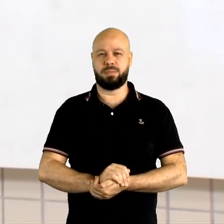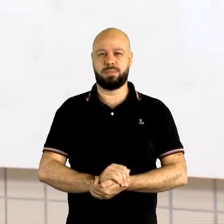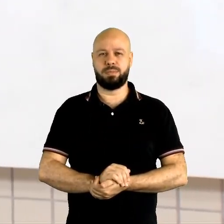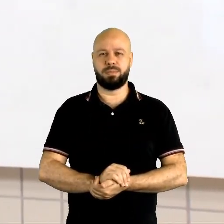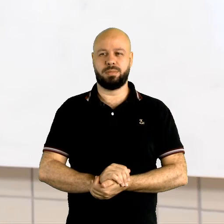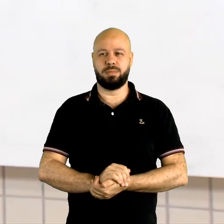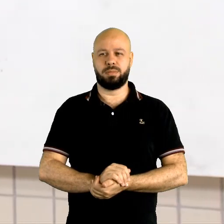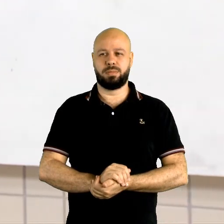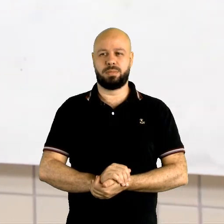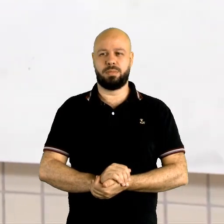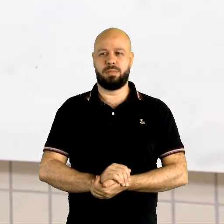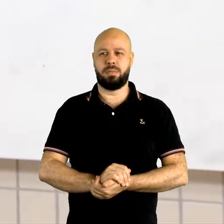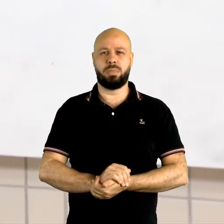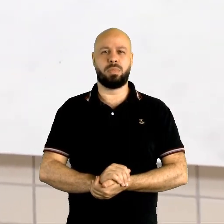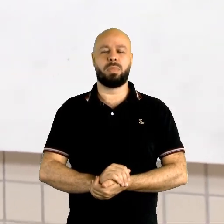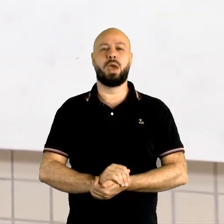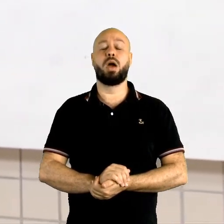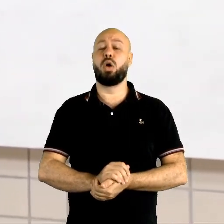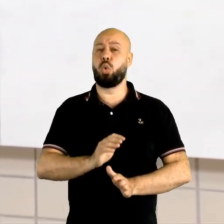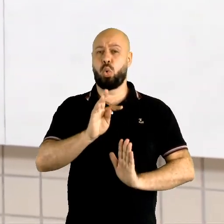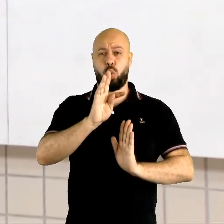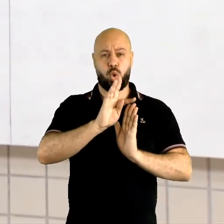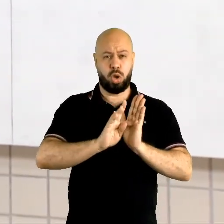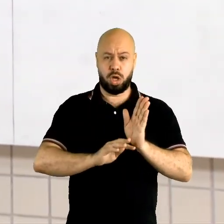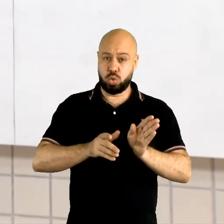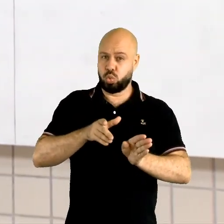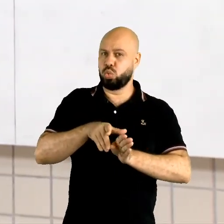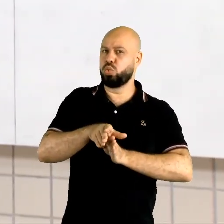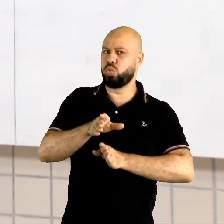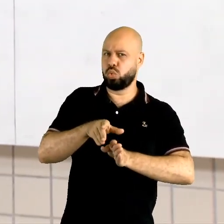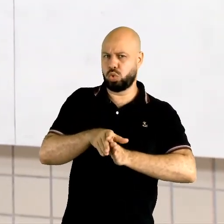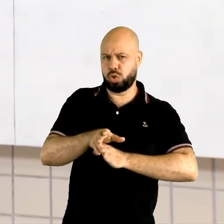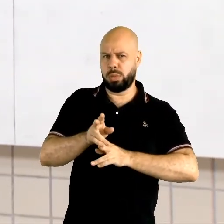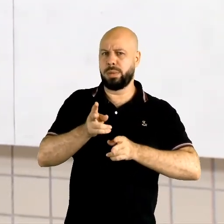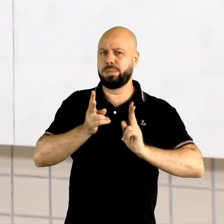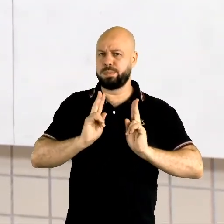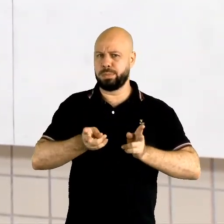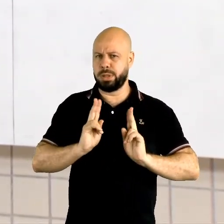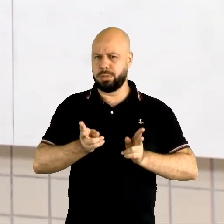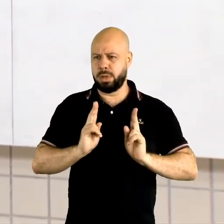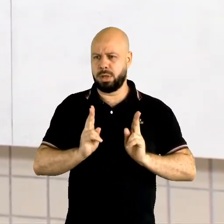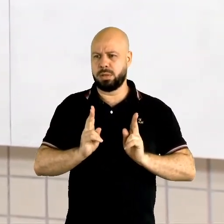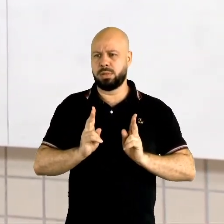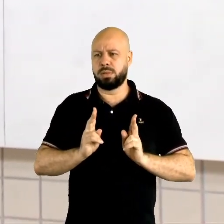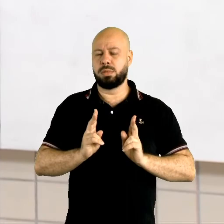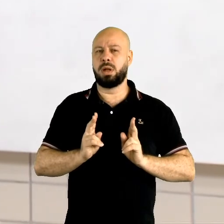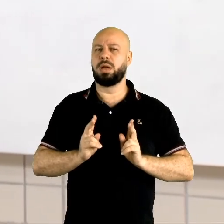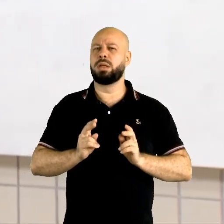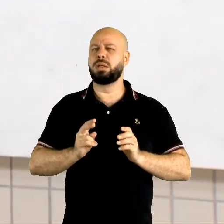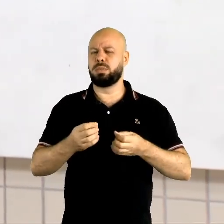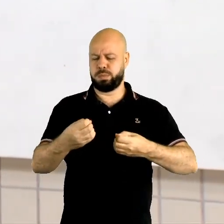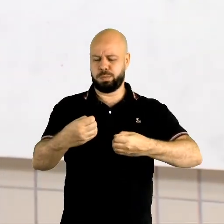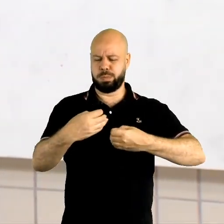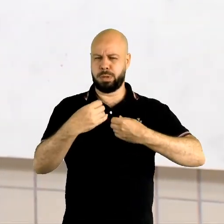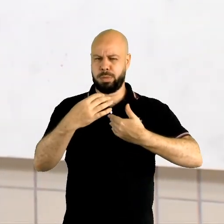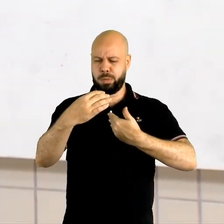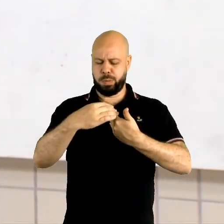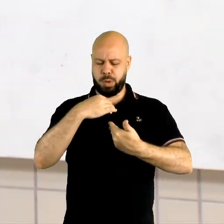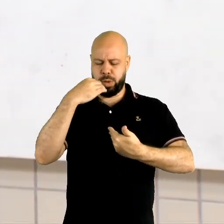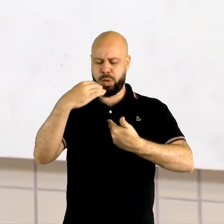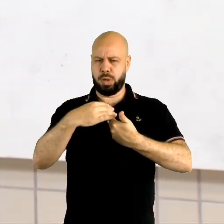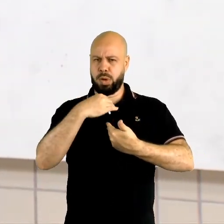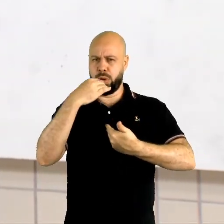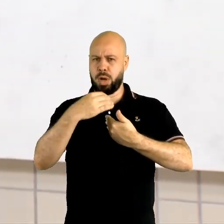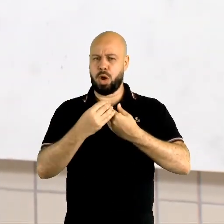É o mesmo texto, é o tipo de texto instrucional, aquele que te instrui a fazer uma